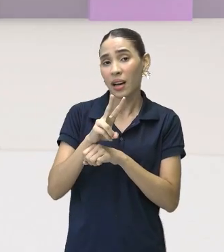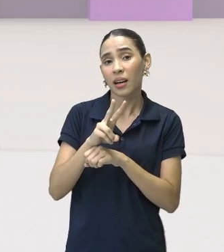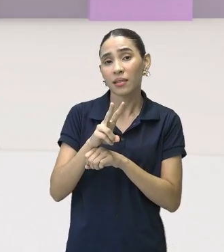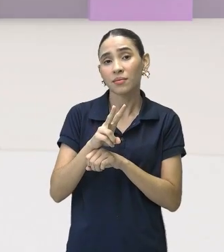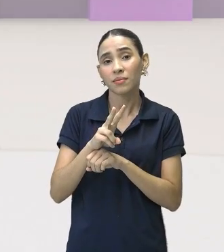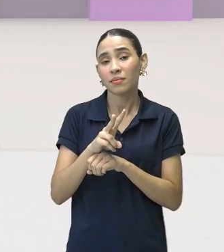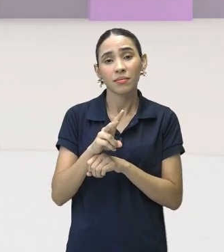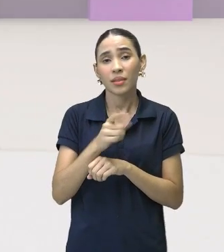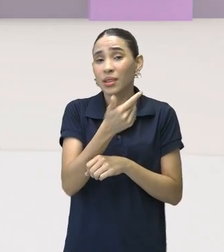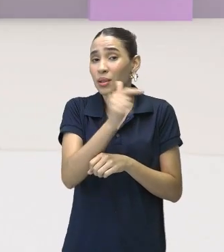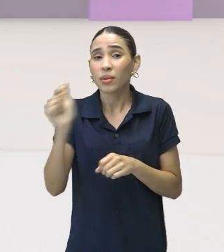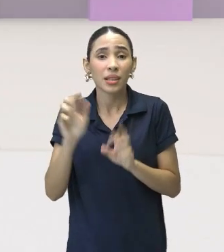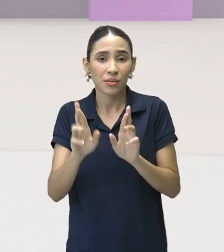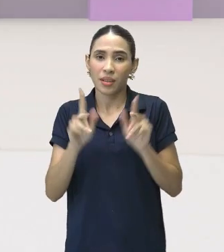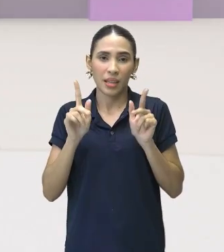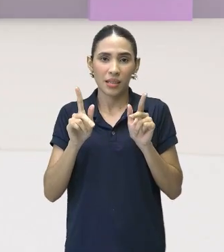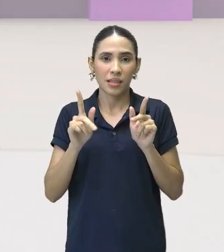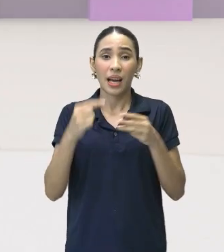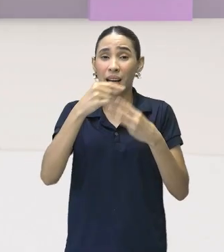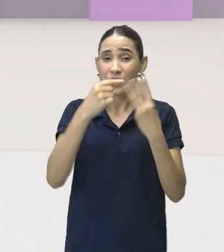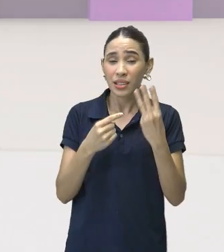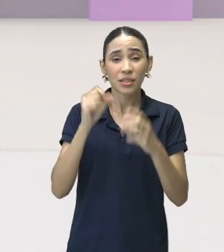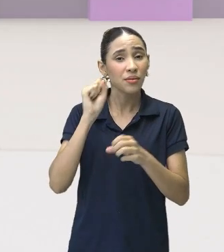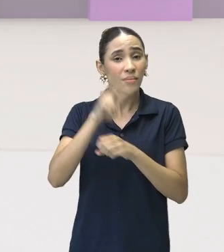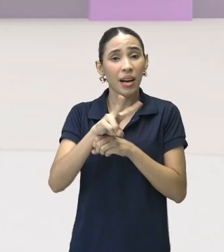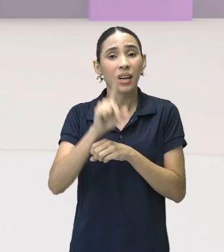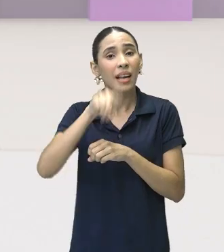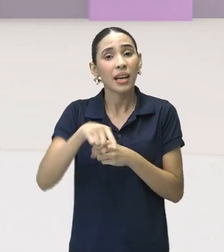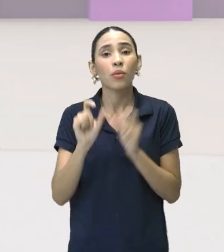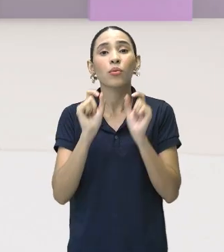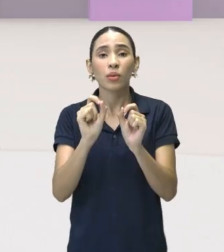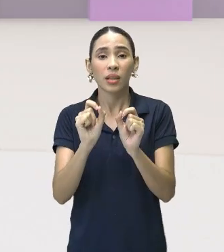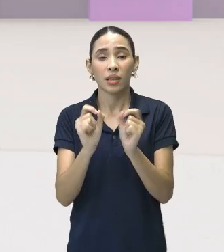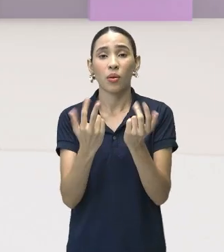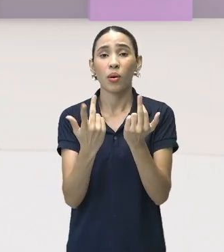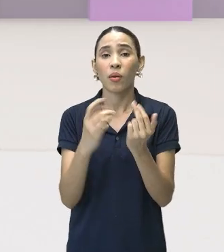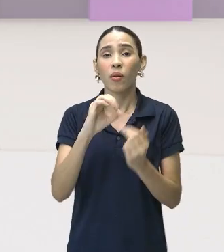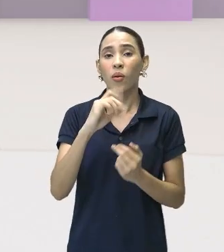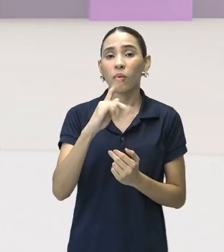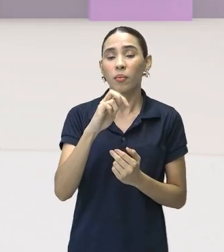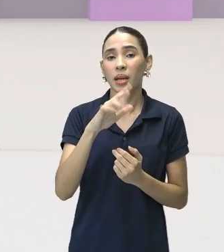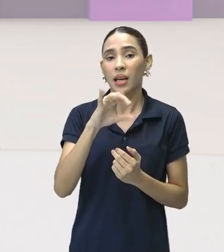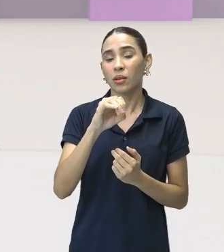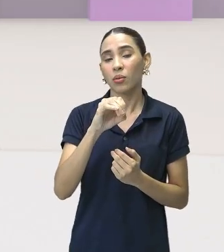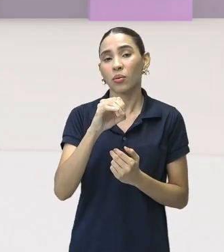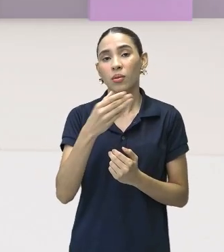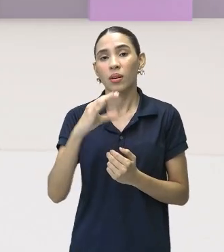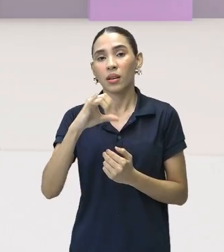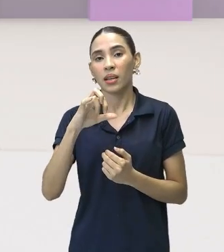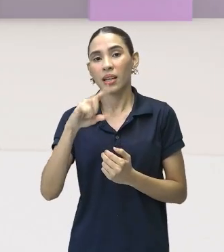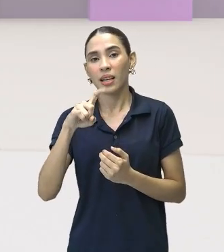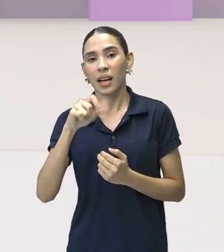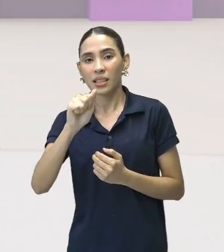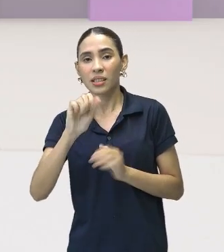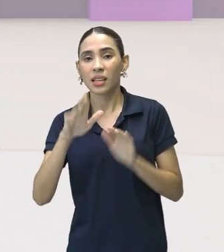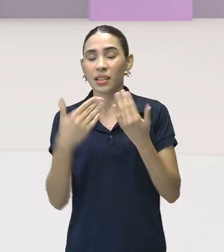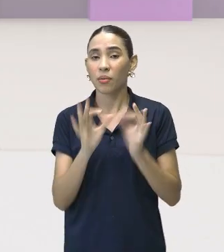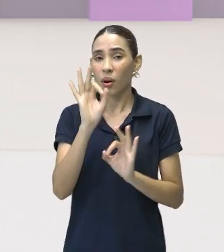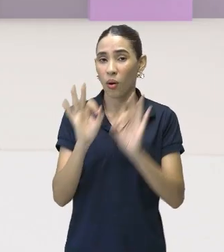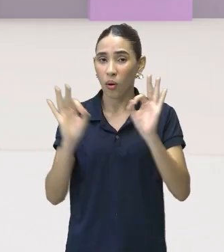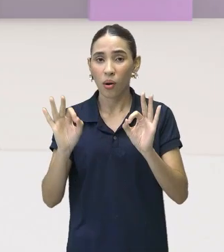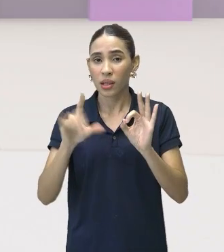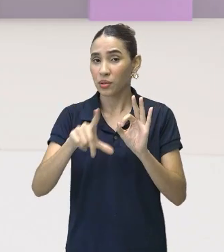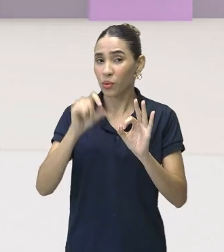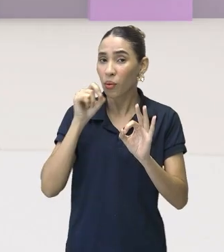vaga. Não vai ter diferenciação. As 3 vagas, elas são para operador de caixa. Então, a ordem ali em que vai